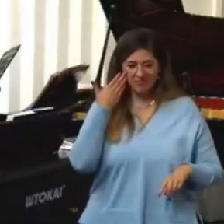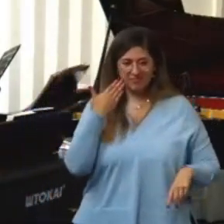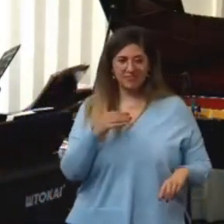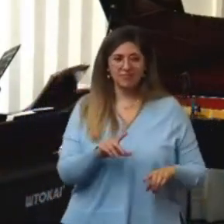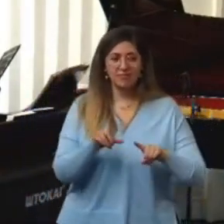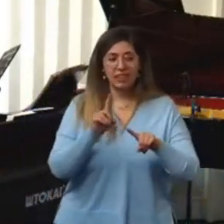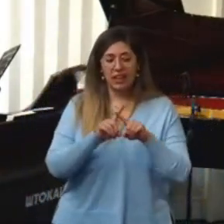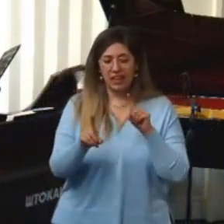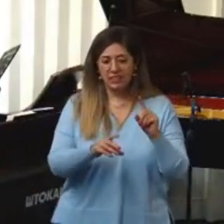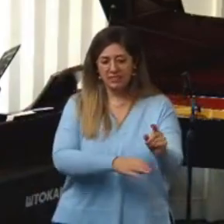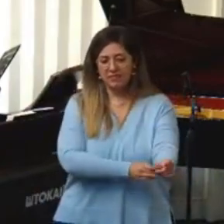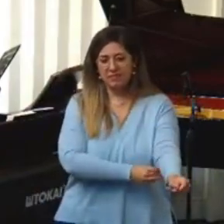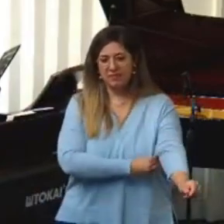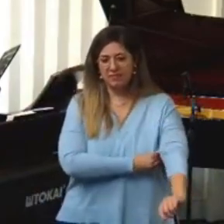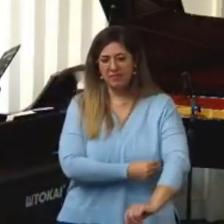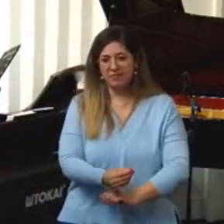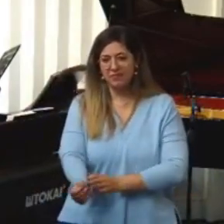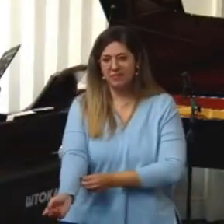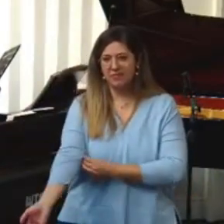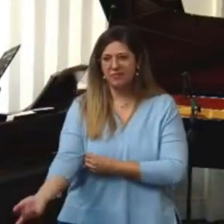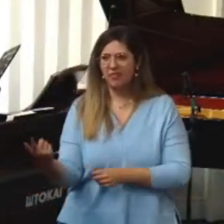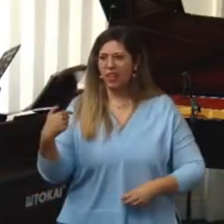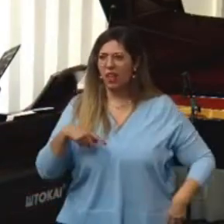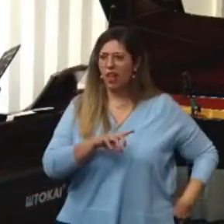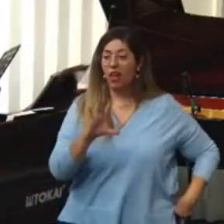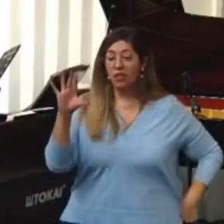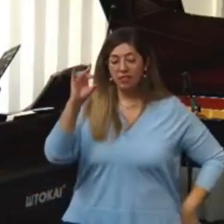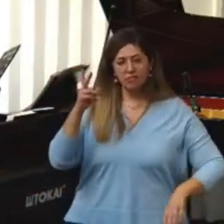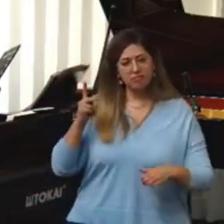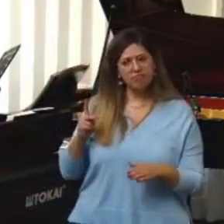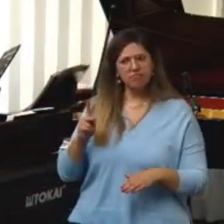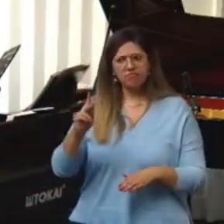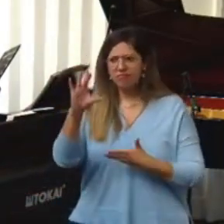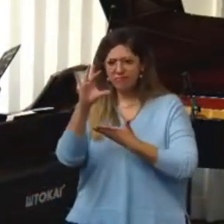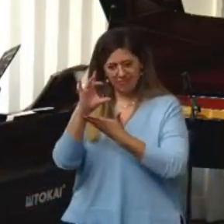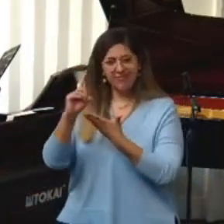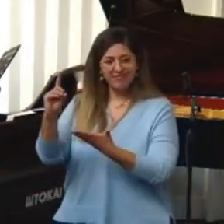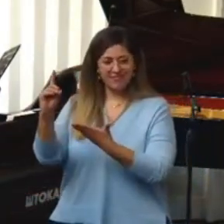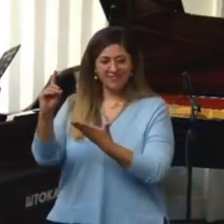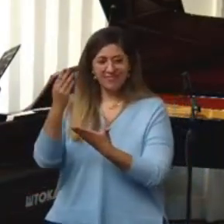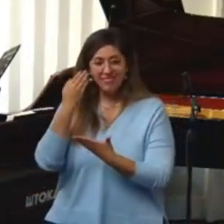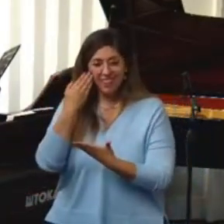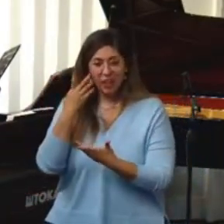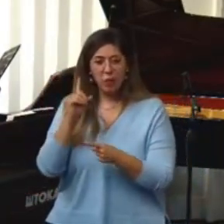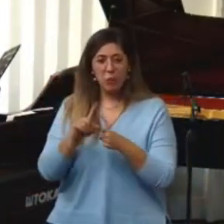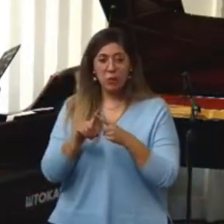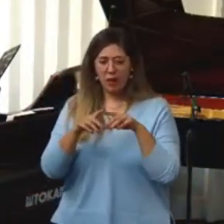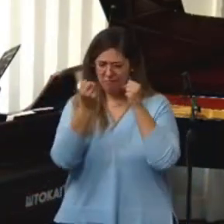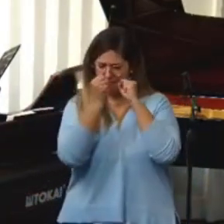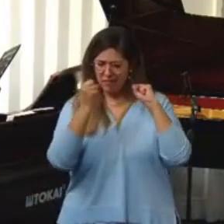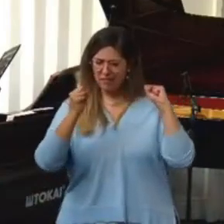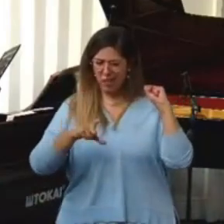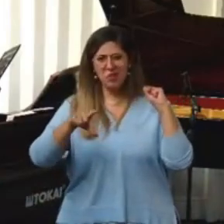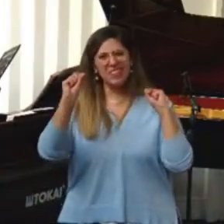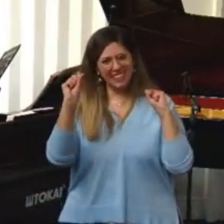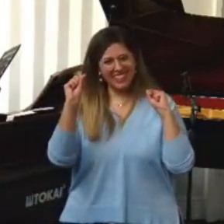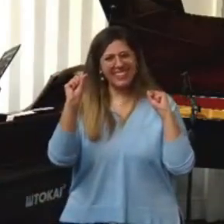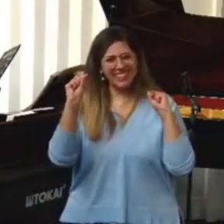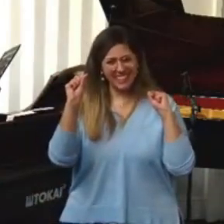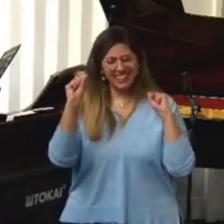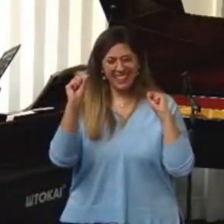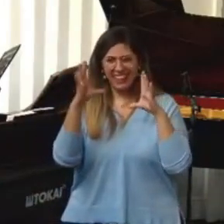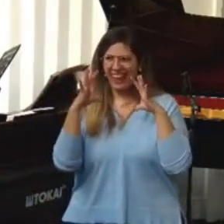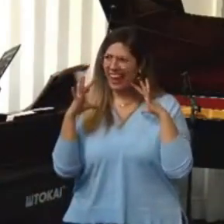Deus continua Deus, mas o nosso Senhor continua sendo digno